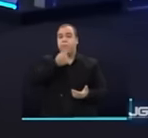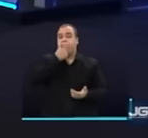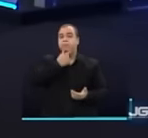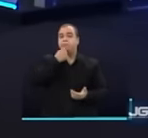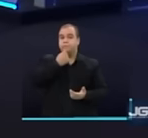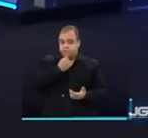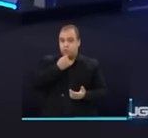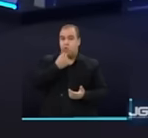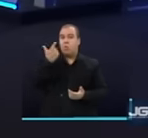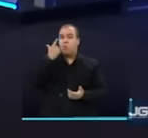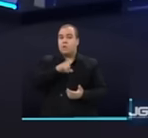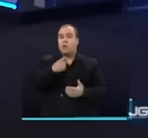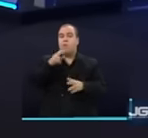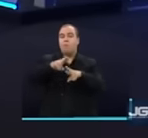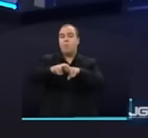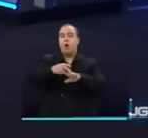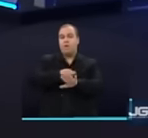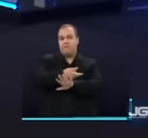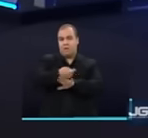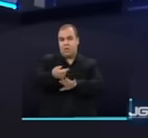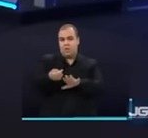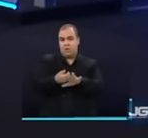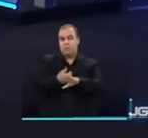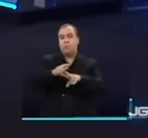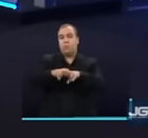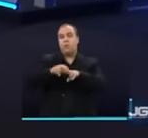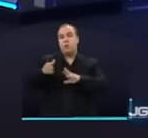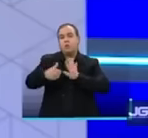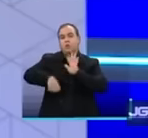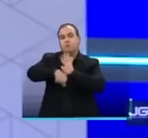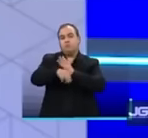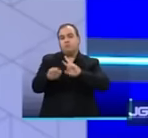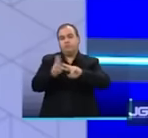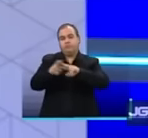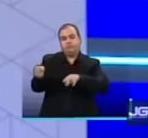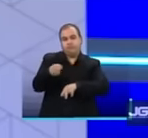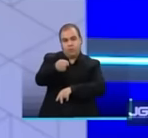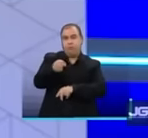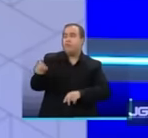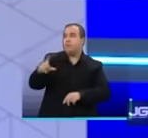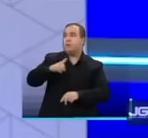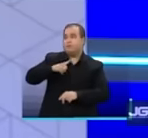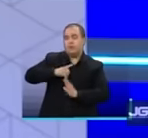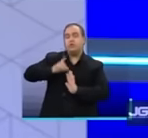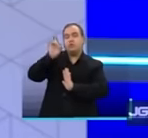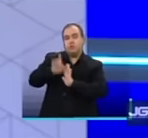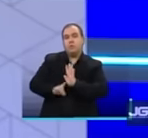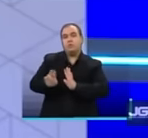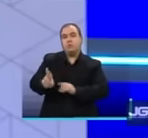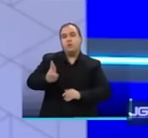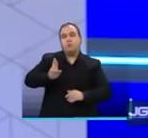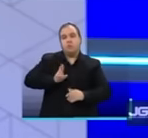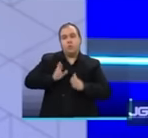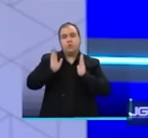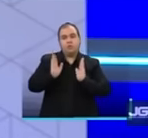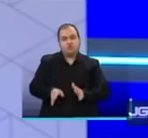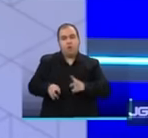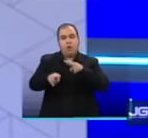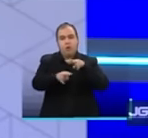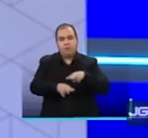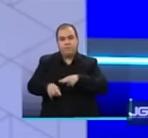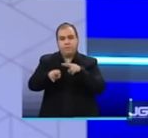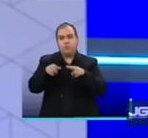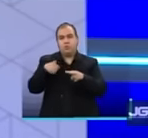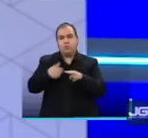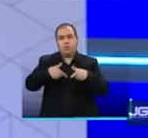resposta por fake news que foi colocada em relação à sua condenação. Então você tem o direito de resposta. Isso foi revisto, nós voltamos